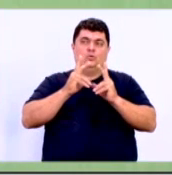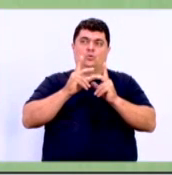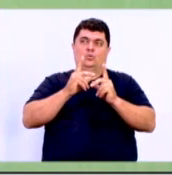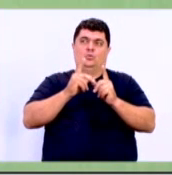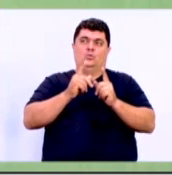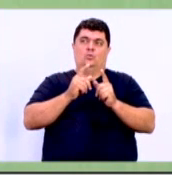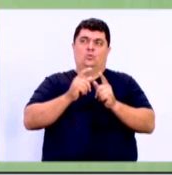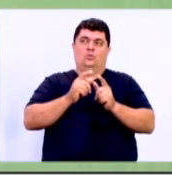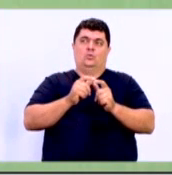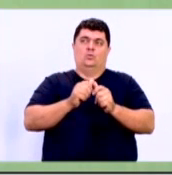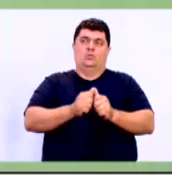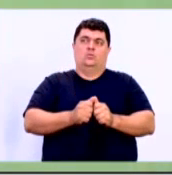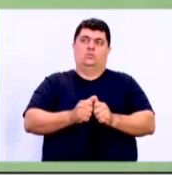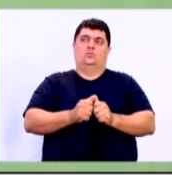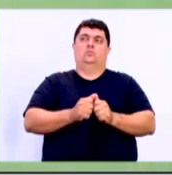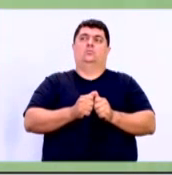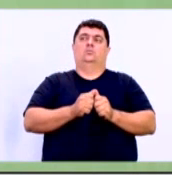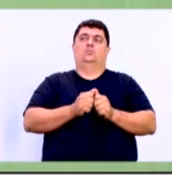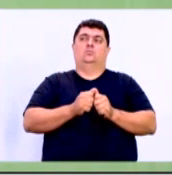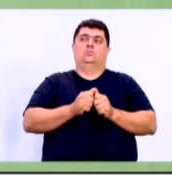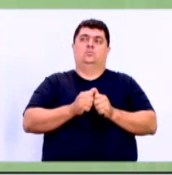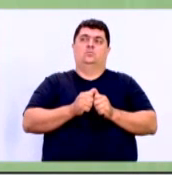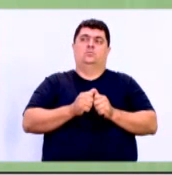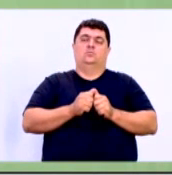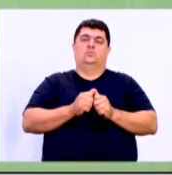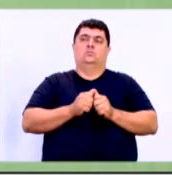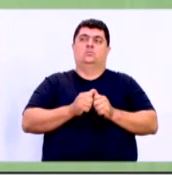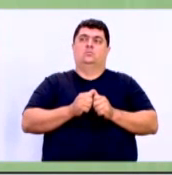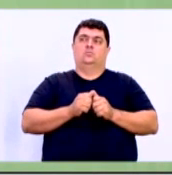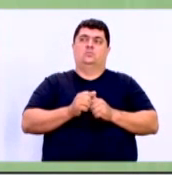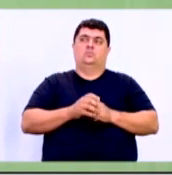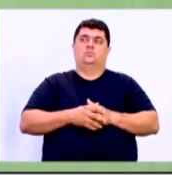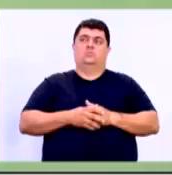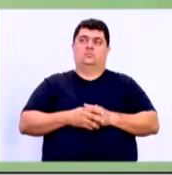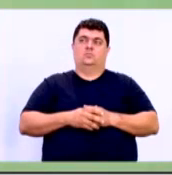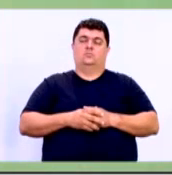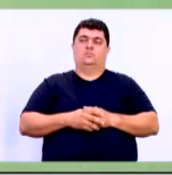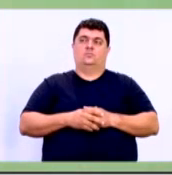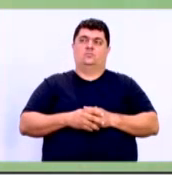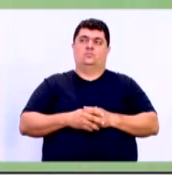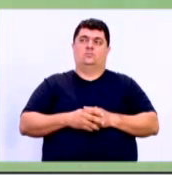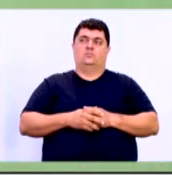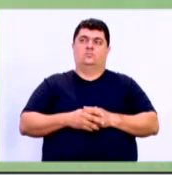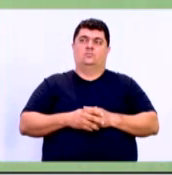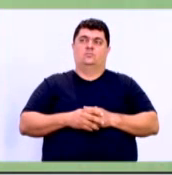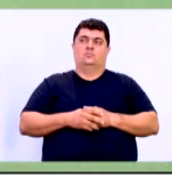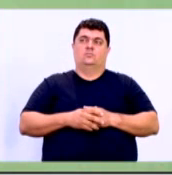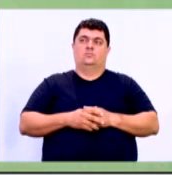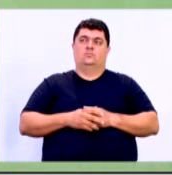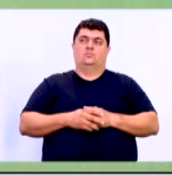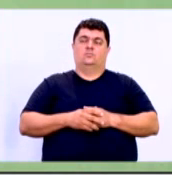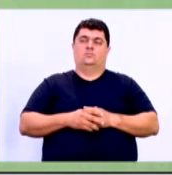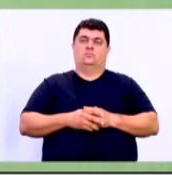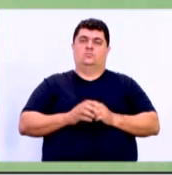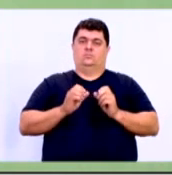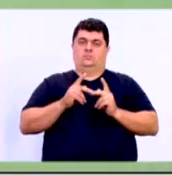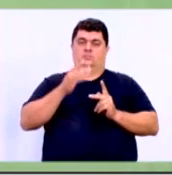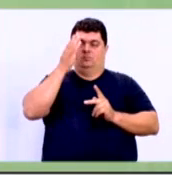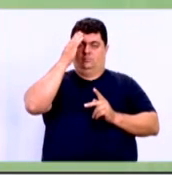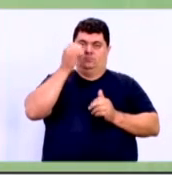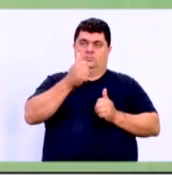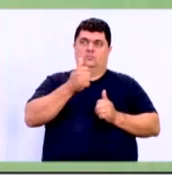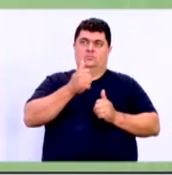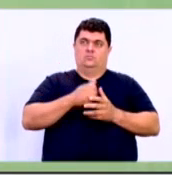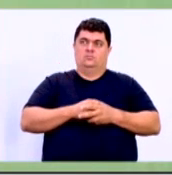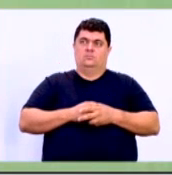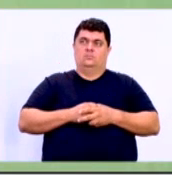CPP, que é igual à soma de todos os custos. Certo? Beleza? Vamos